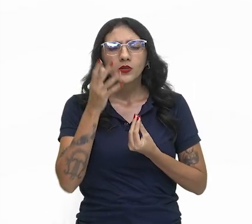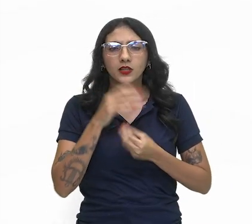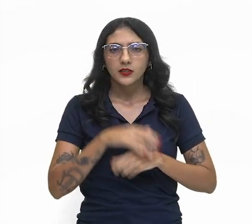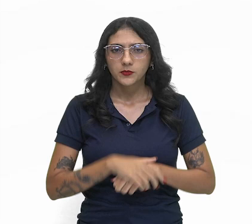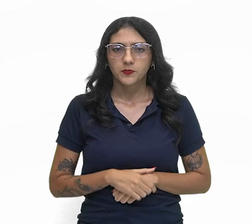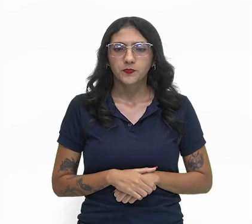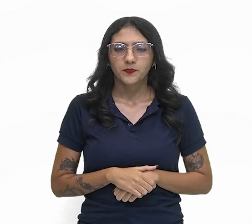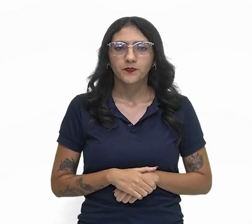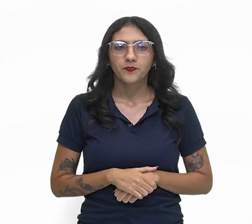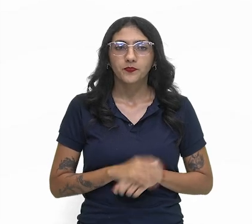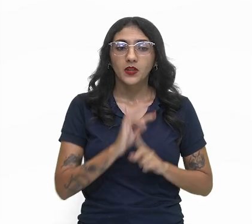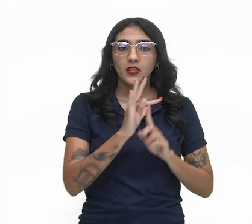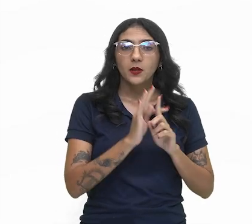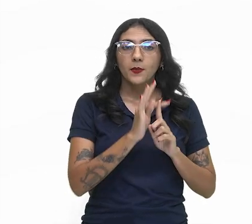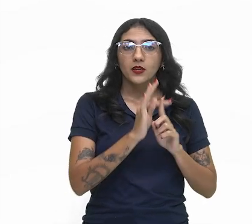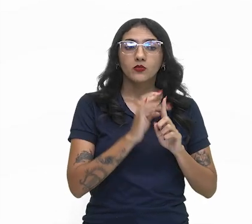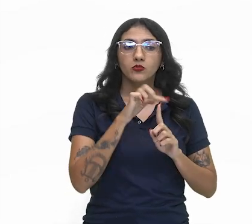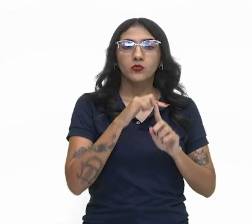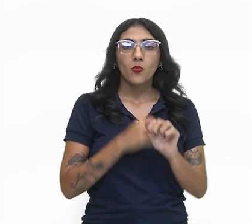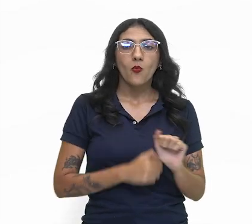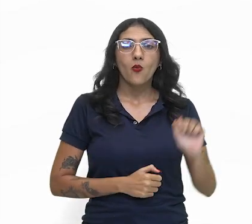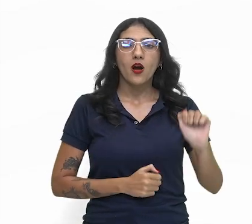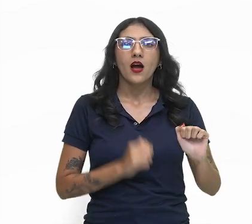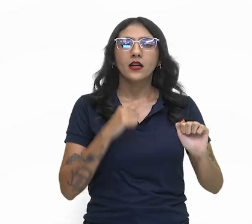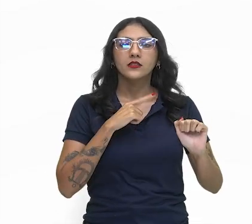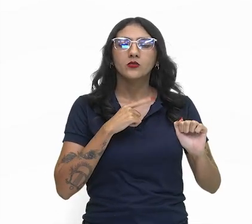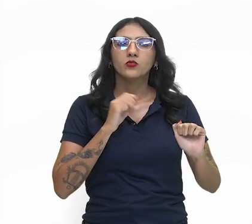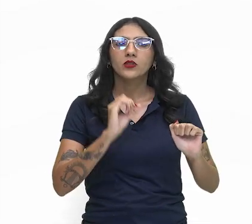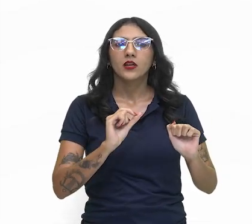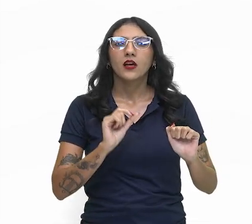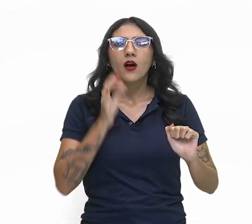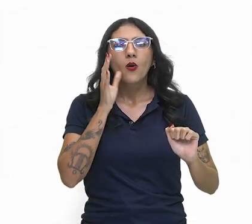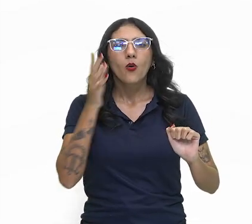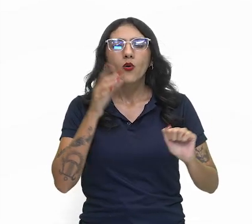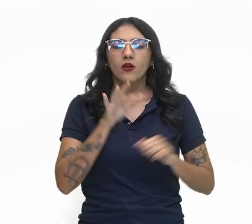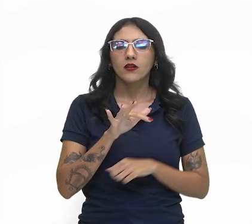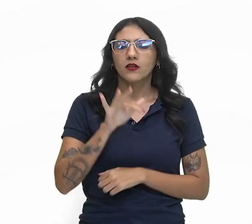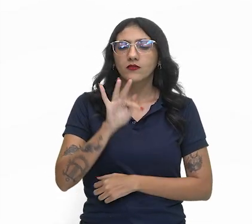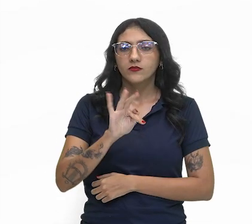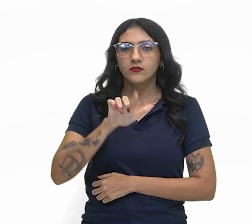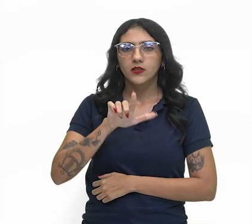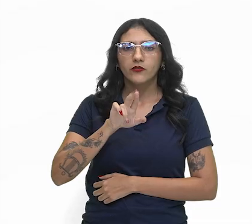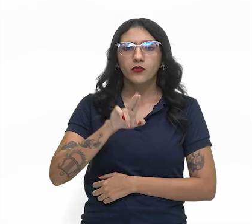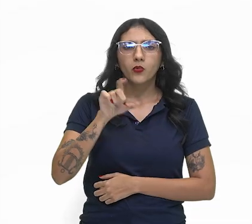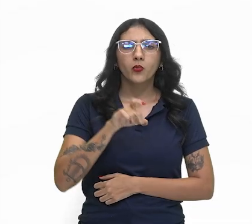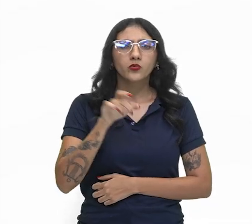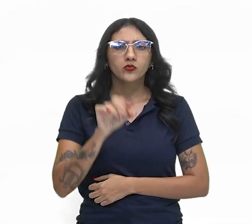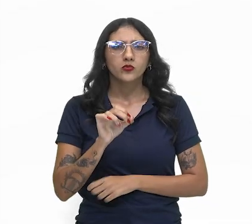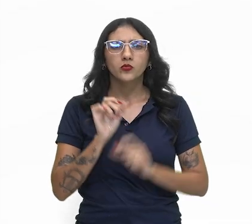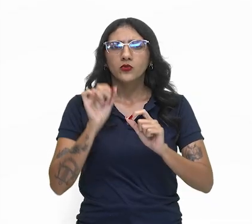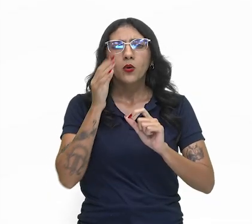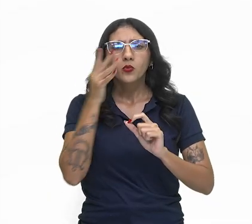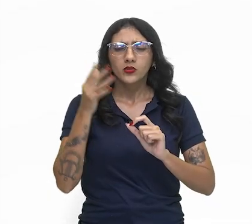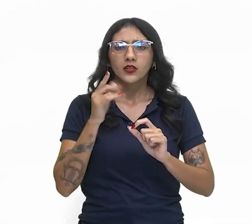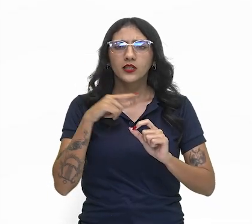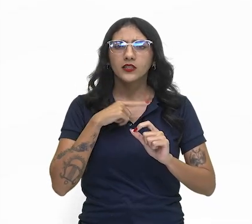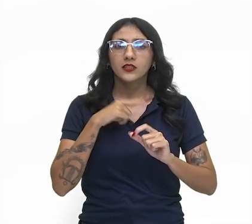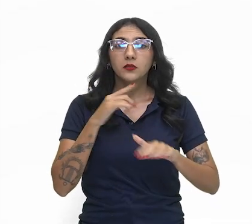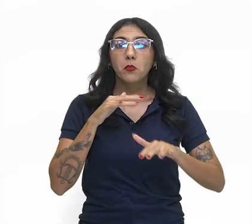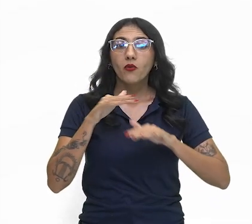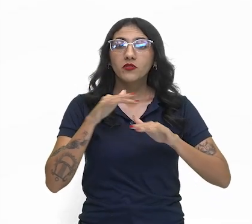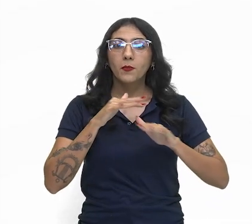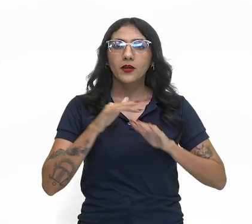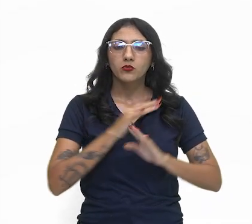A é maior, há um fluxo de energia que vai do corpo A para o corpo B. Esse fluxo